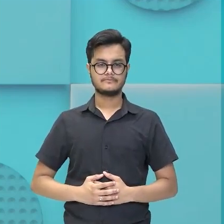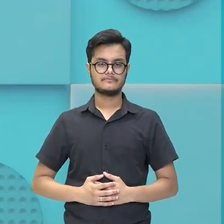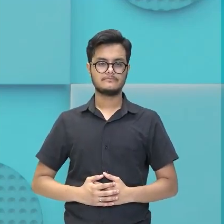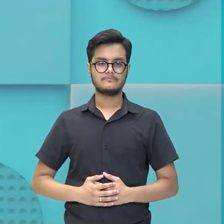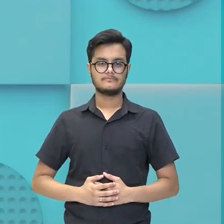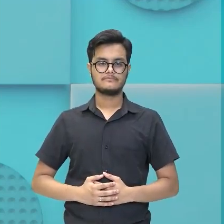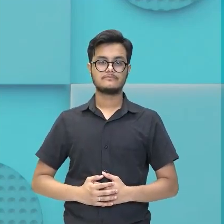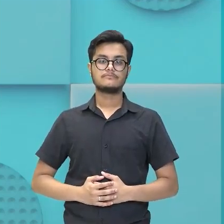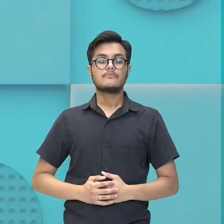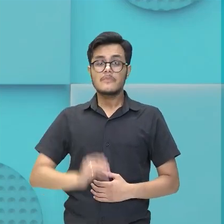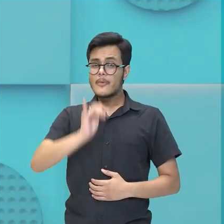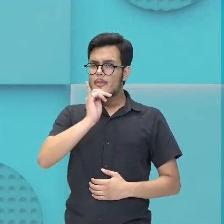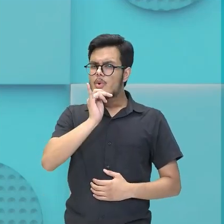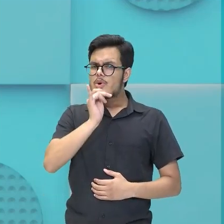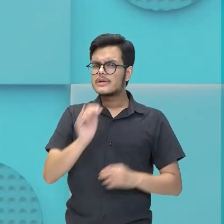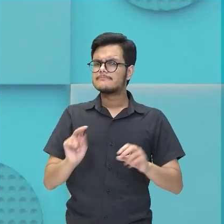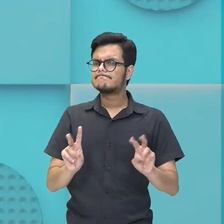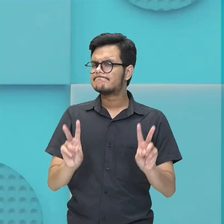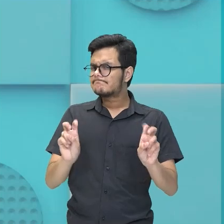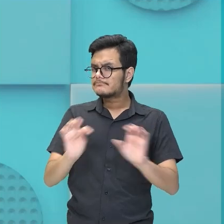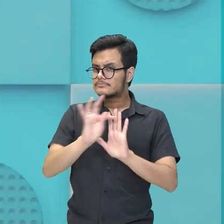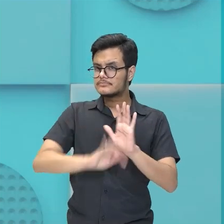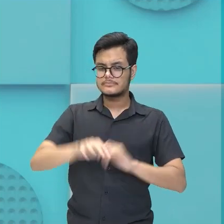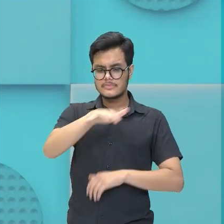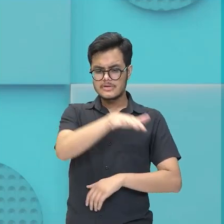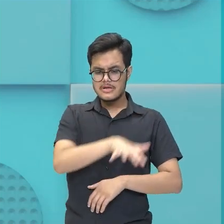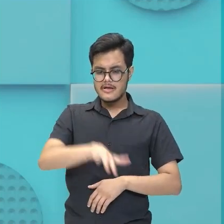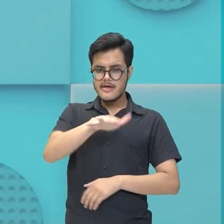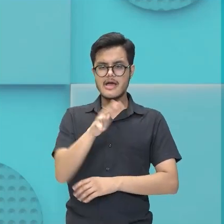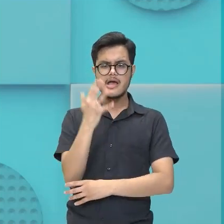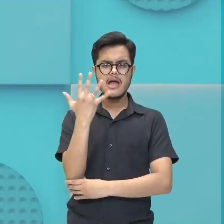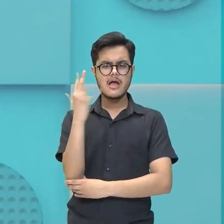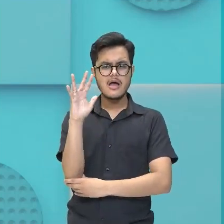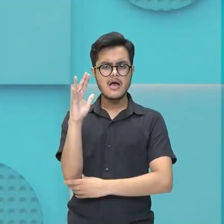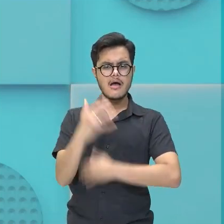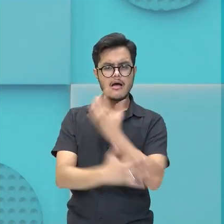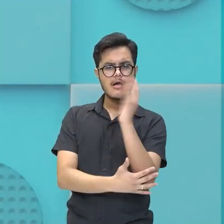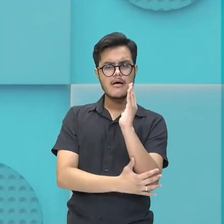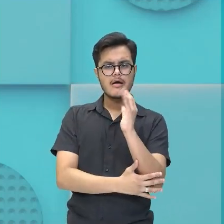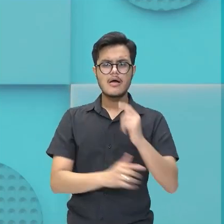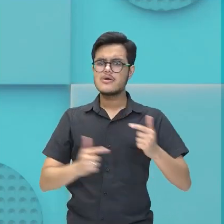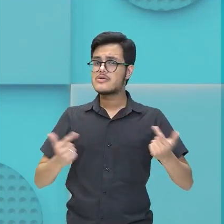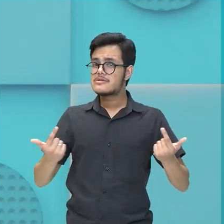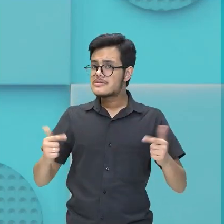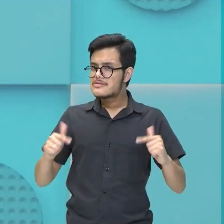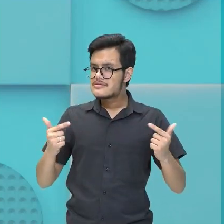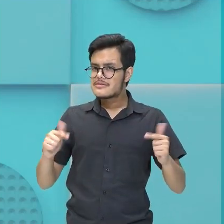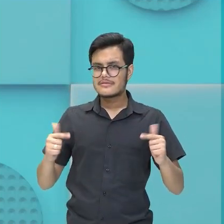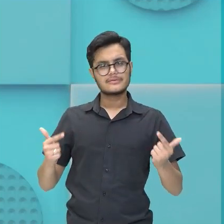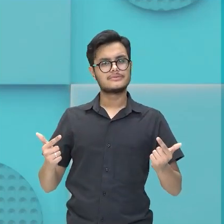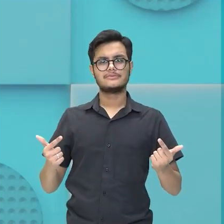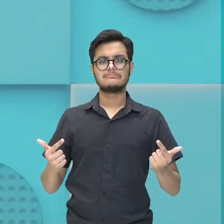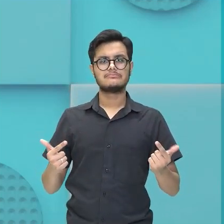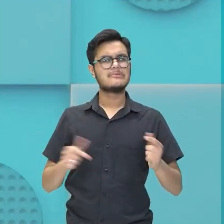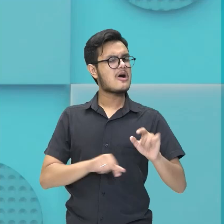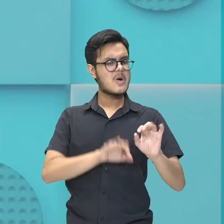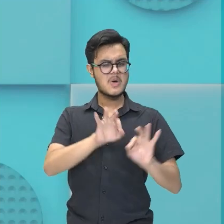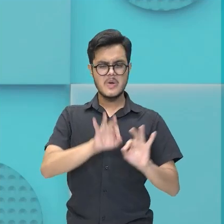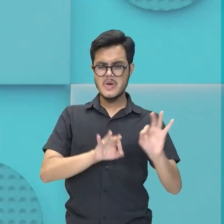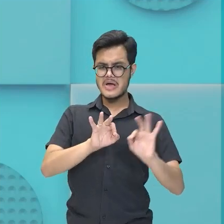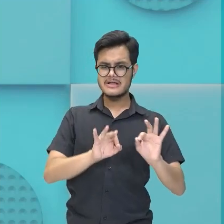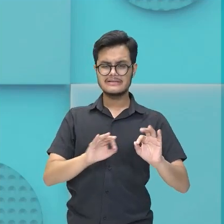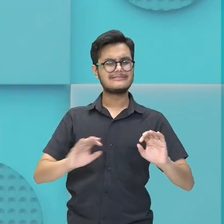áreas verdes nas periferias, parques, árvores, não existe um planejamento